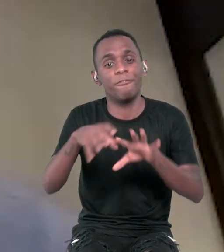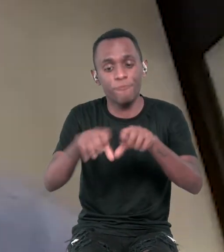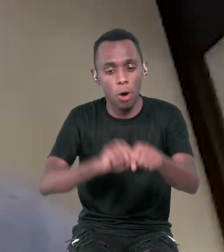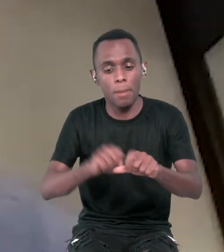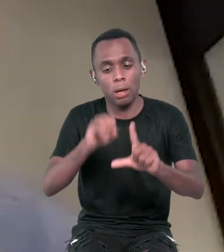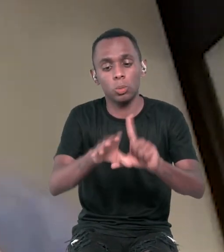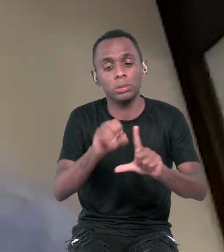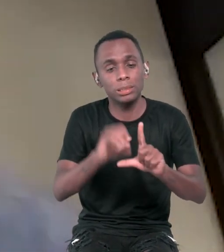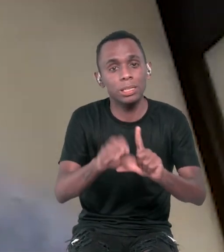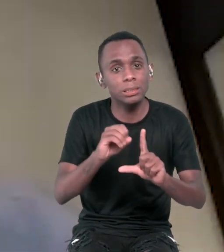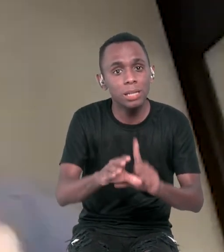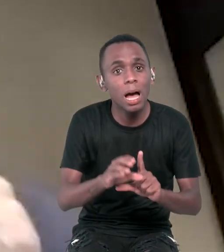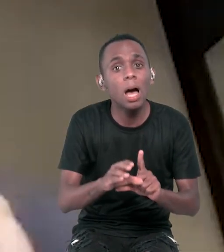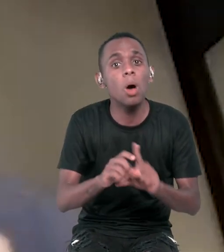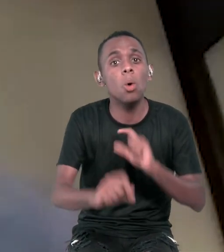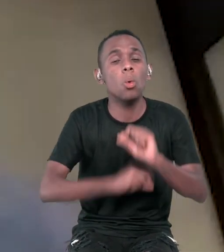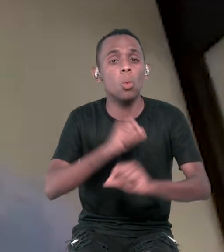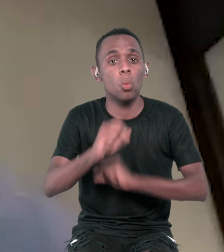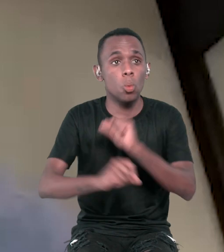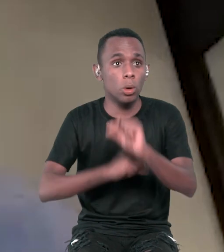licenciar em